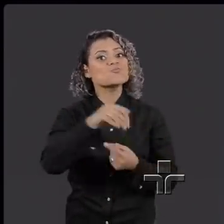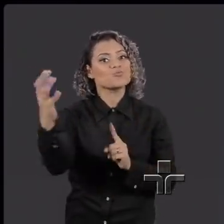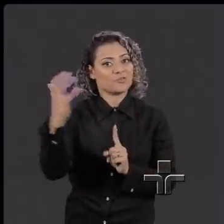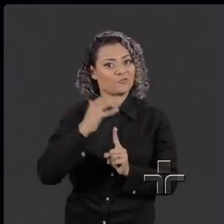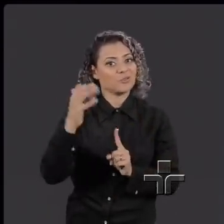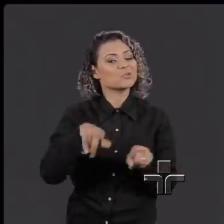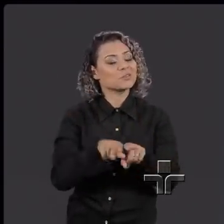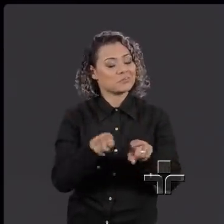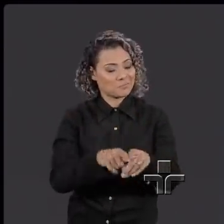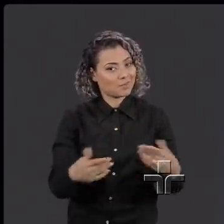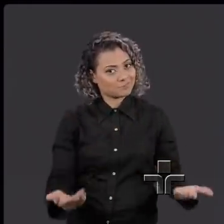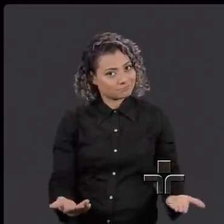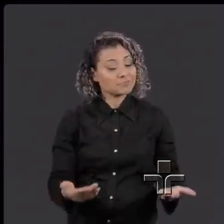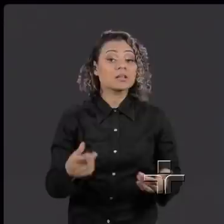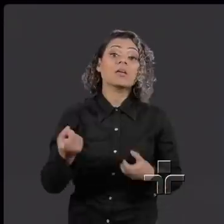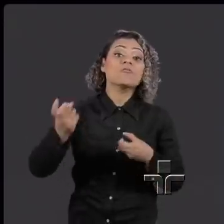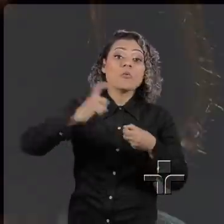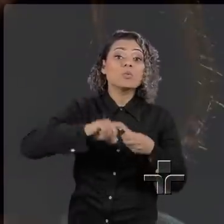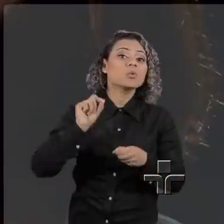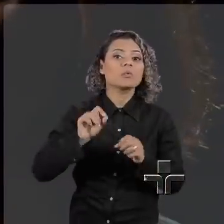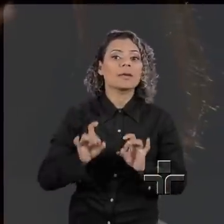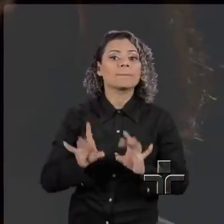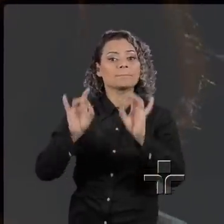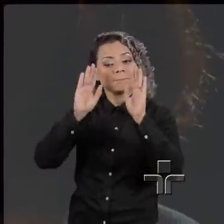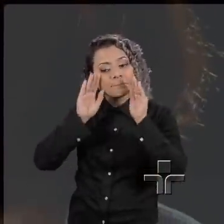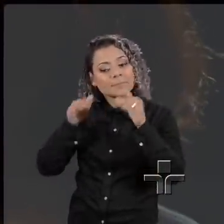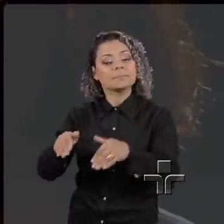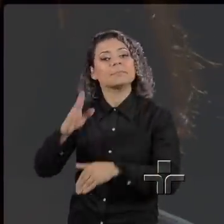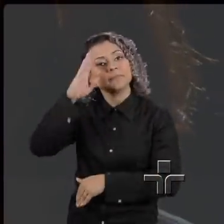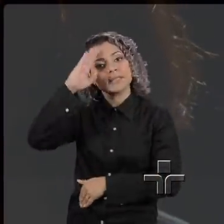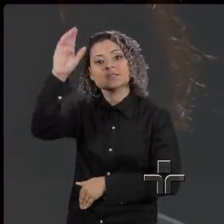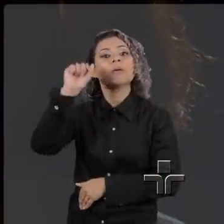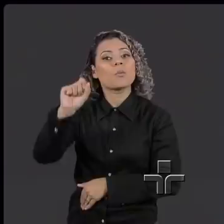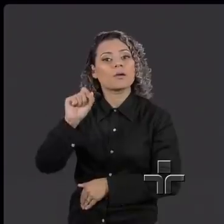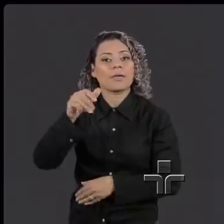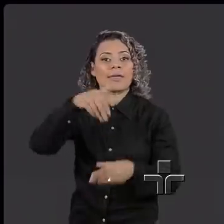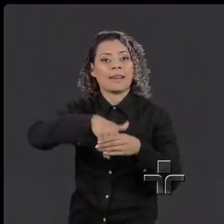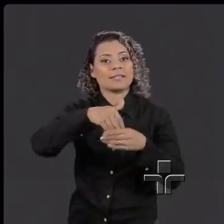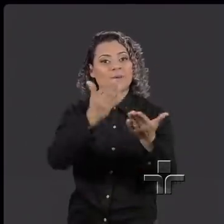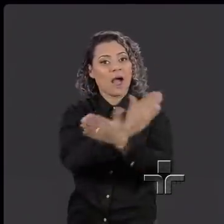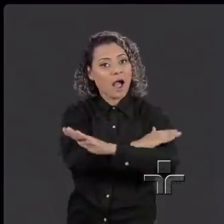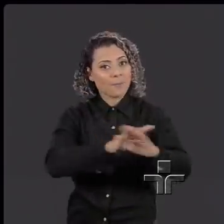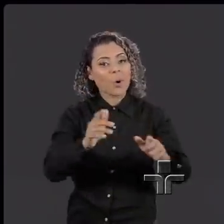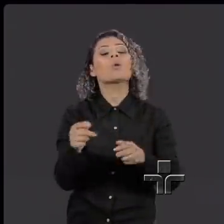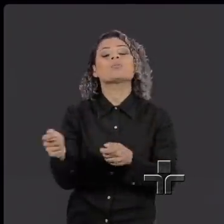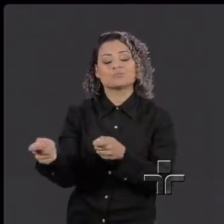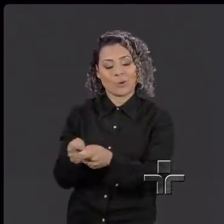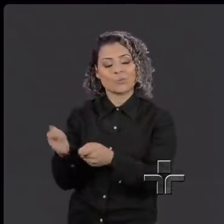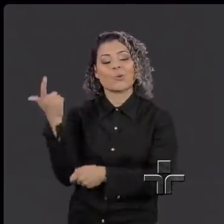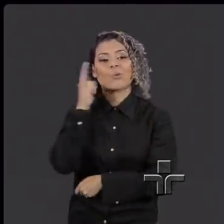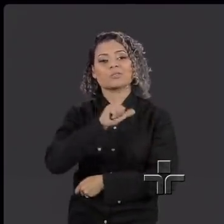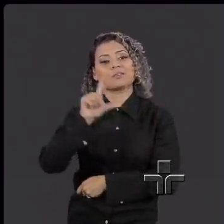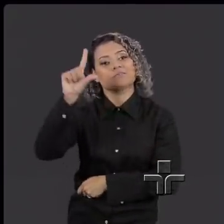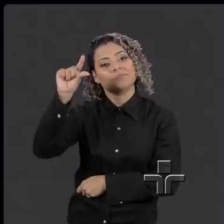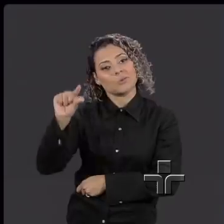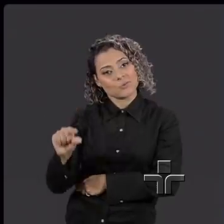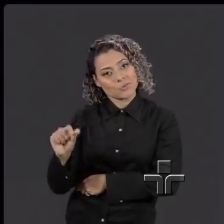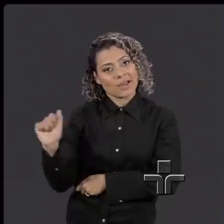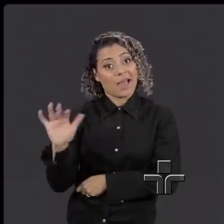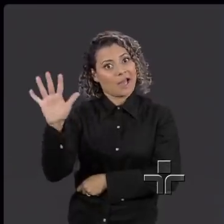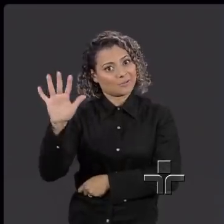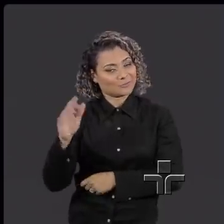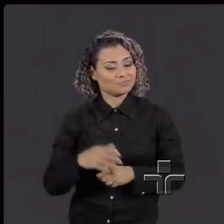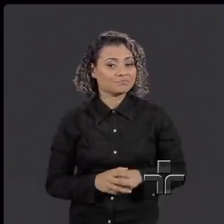também. Isso acabou voltando, especialmente depois das eleições, e aliviou um pouquinho a inflação. Mas mesmo